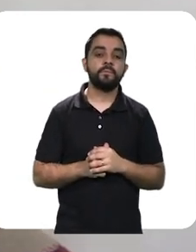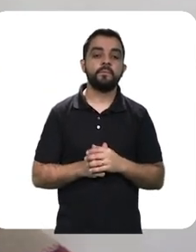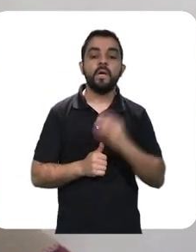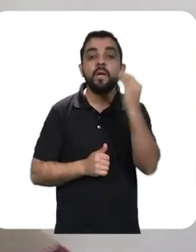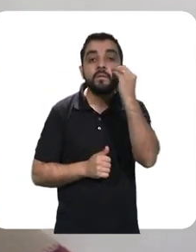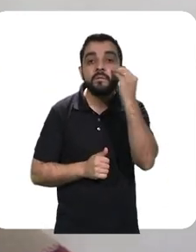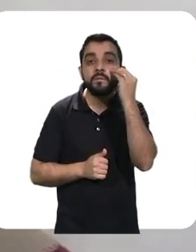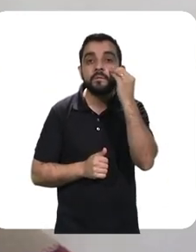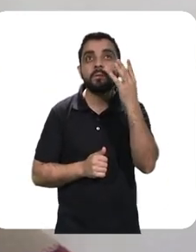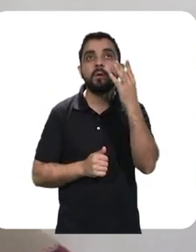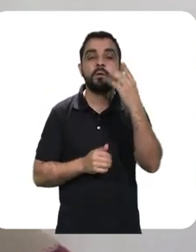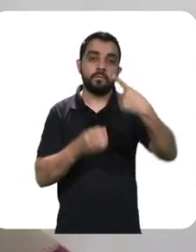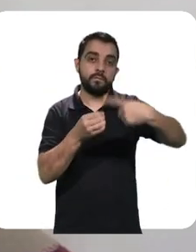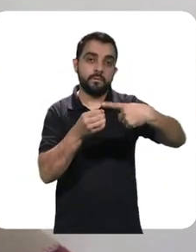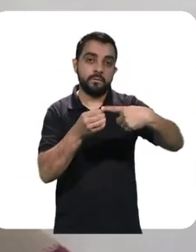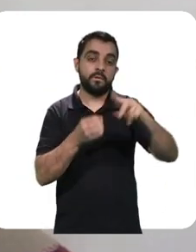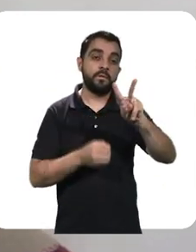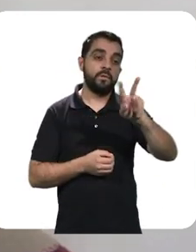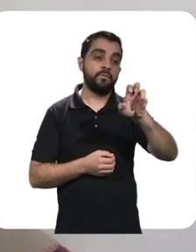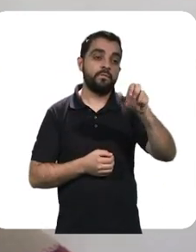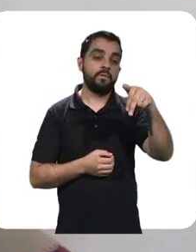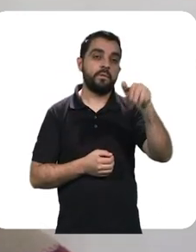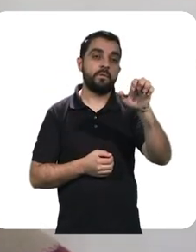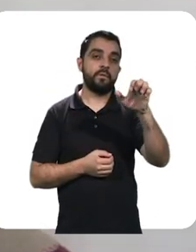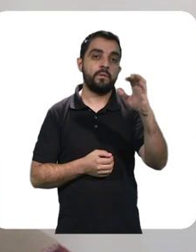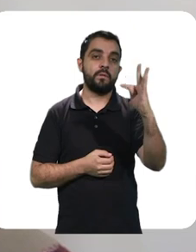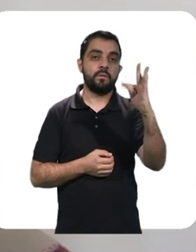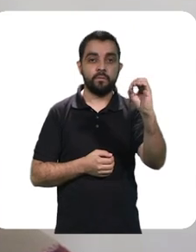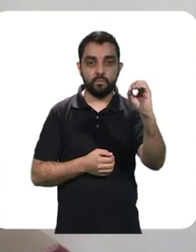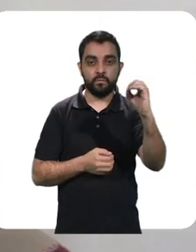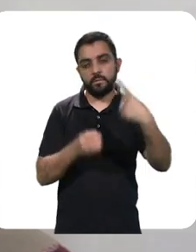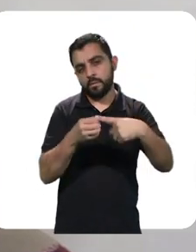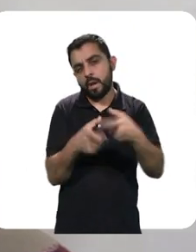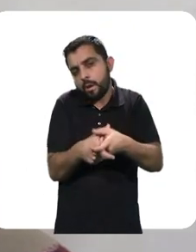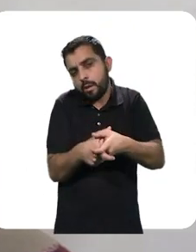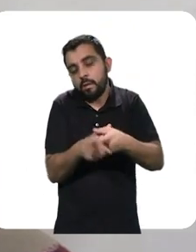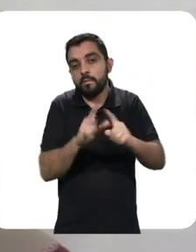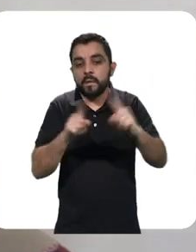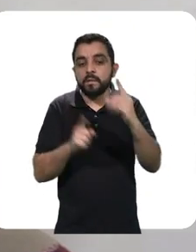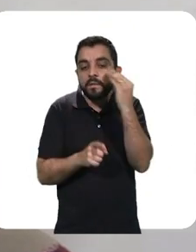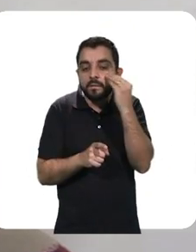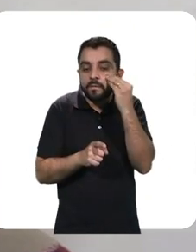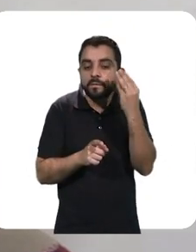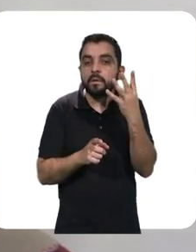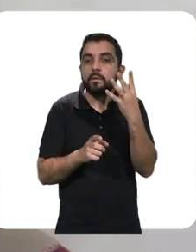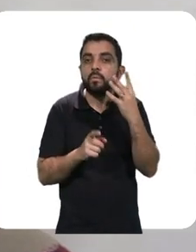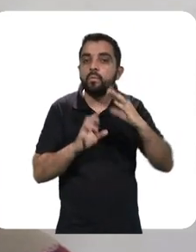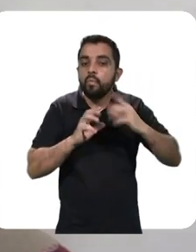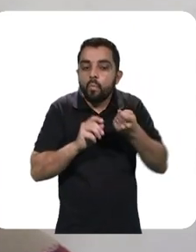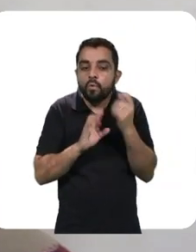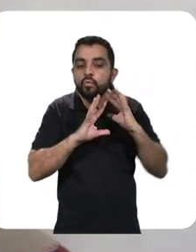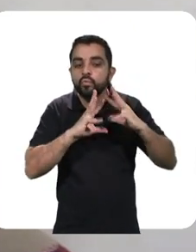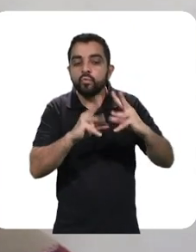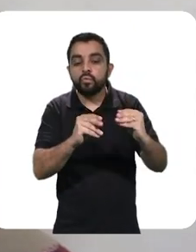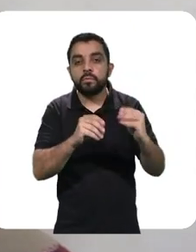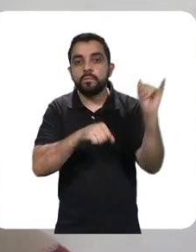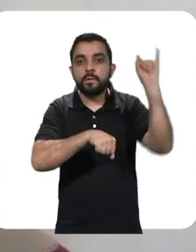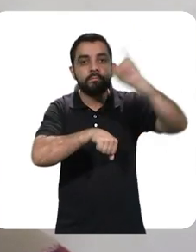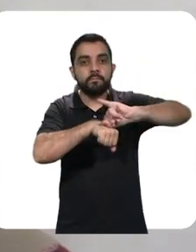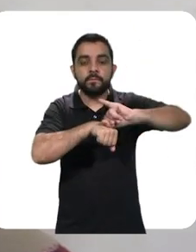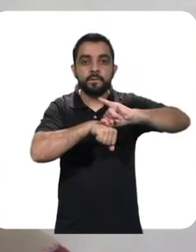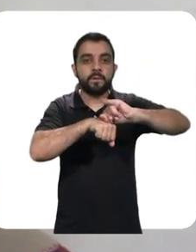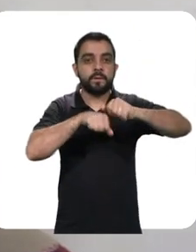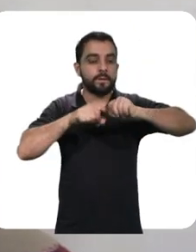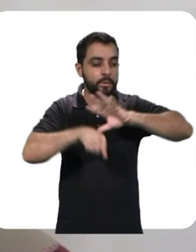toda a totalidade da população de uma cidade pequena. E aí eles conseguiram, apesar de estar no epicentro da